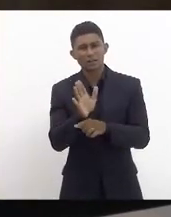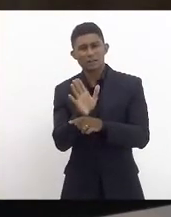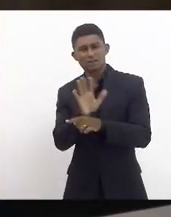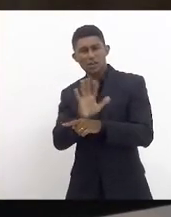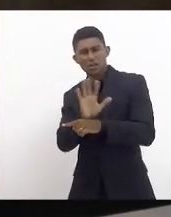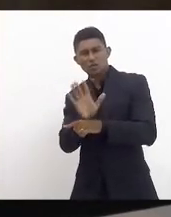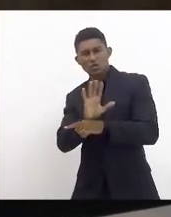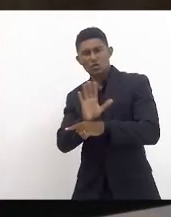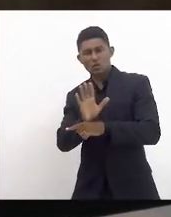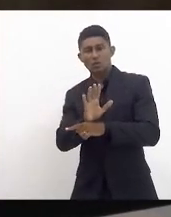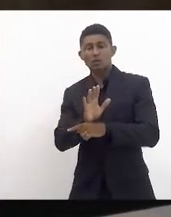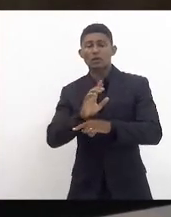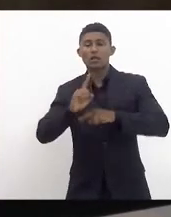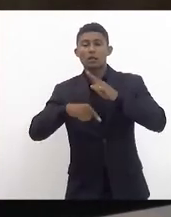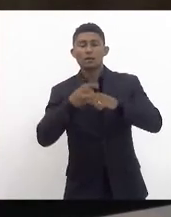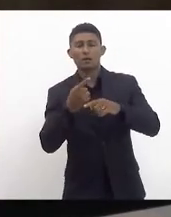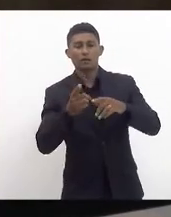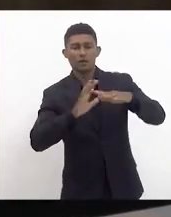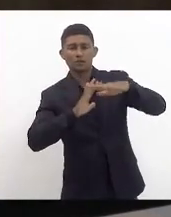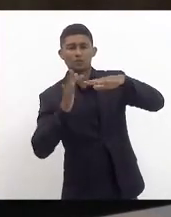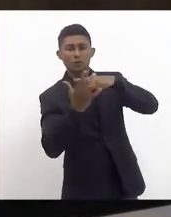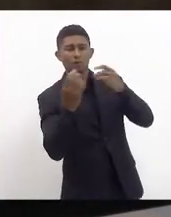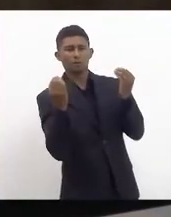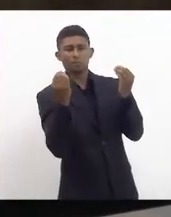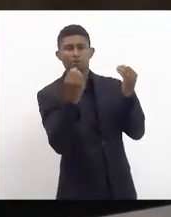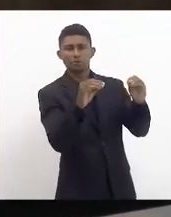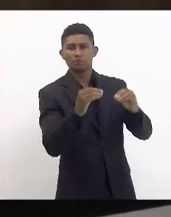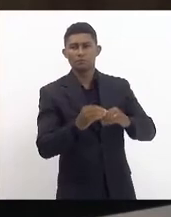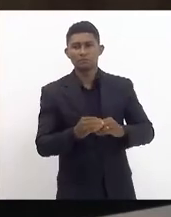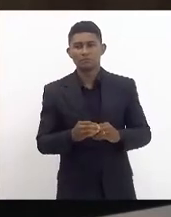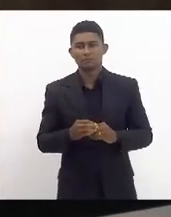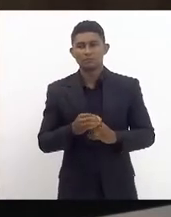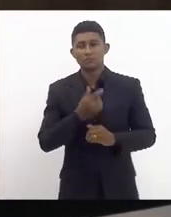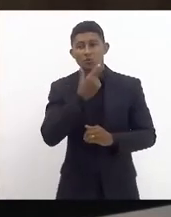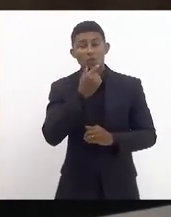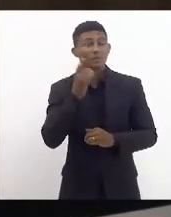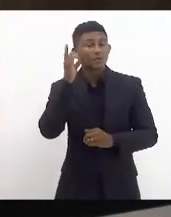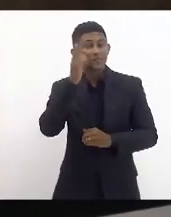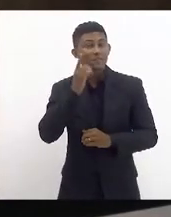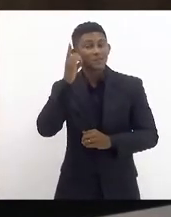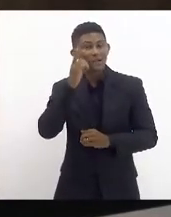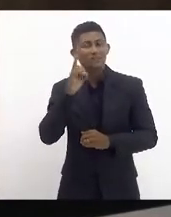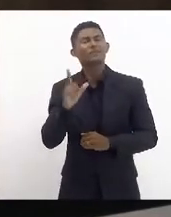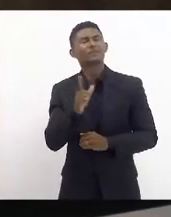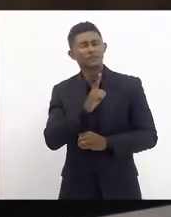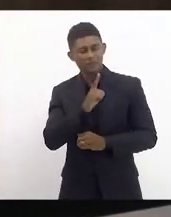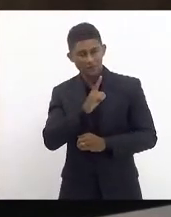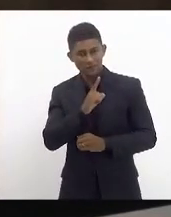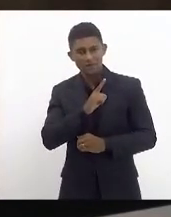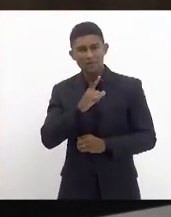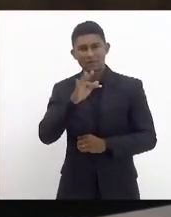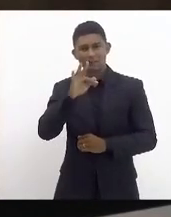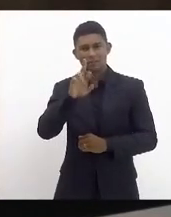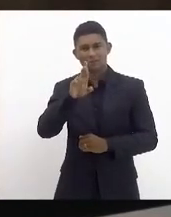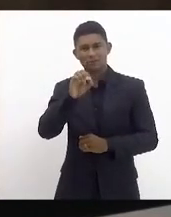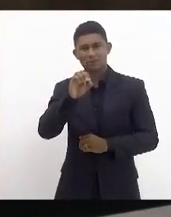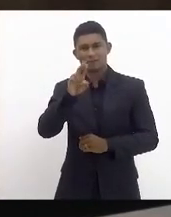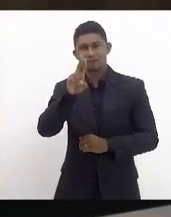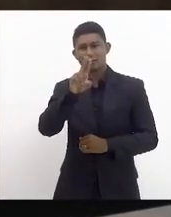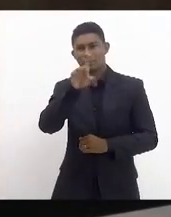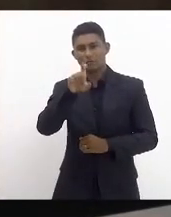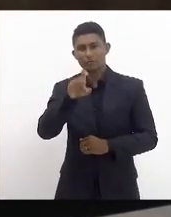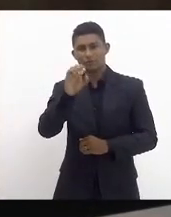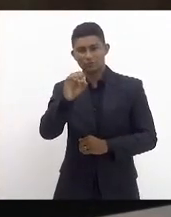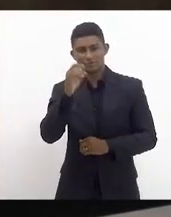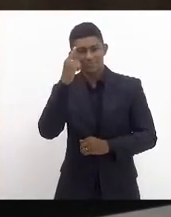rede social. Zé do Caixão é aquele deputado que tem frouxo até no nome. Ele é o Zé do Caixão, porque ele... Lembra do Zé